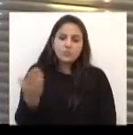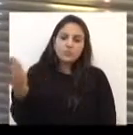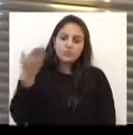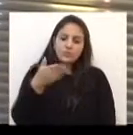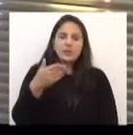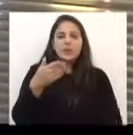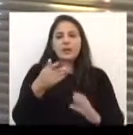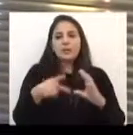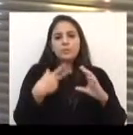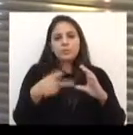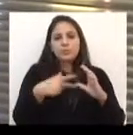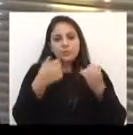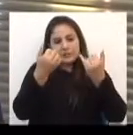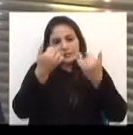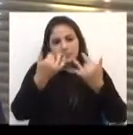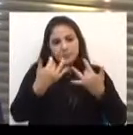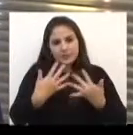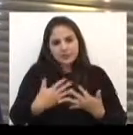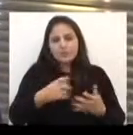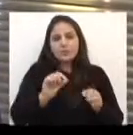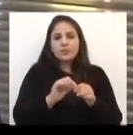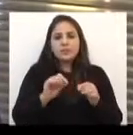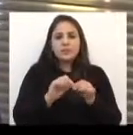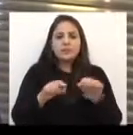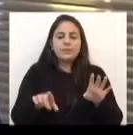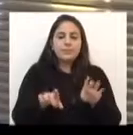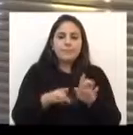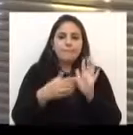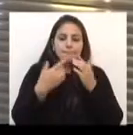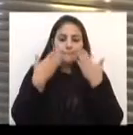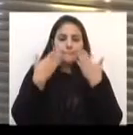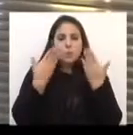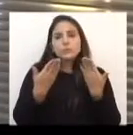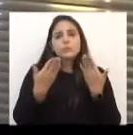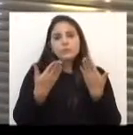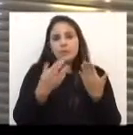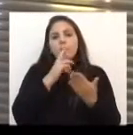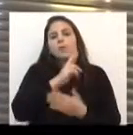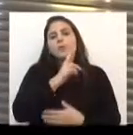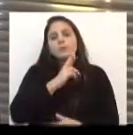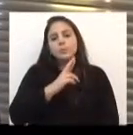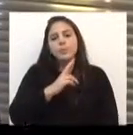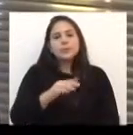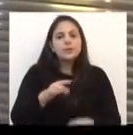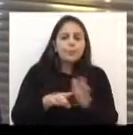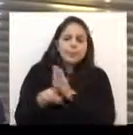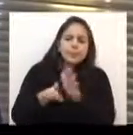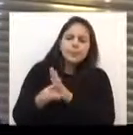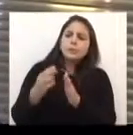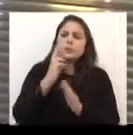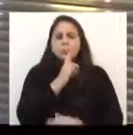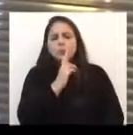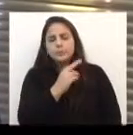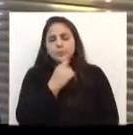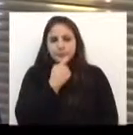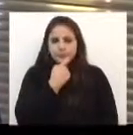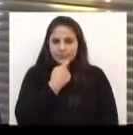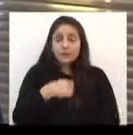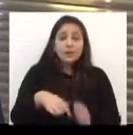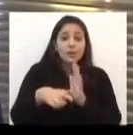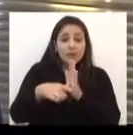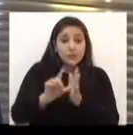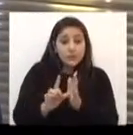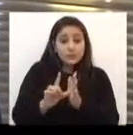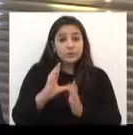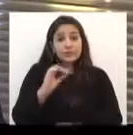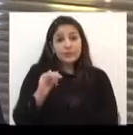a explicação e apresentar o conjunto de respostas aos questionamentos formulados, antes mesmo de uma CPI.